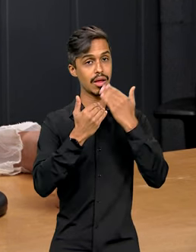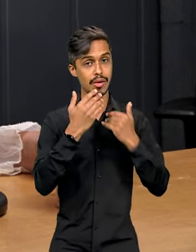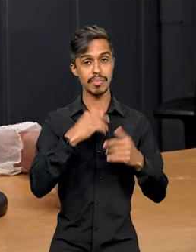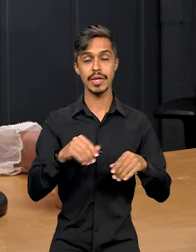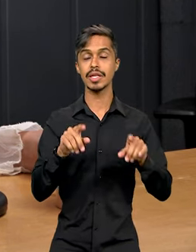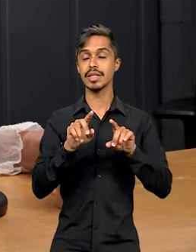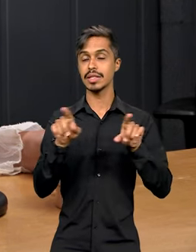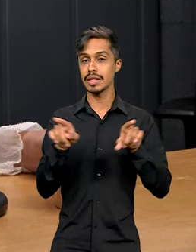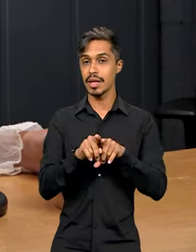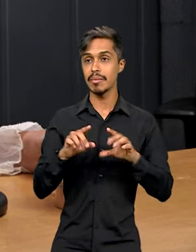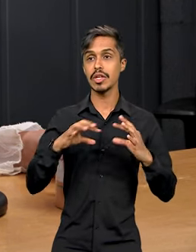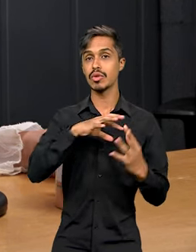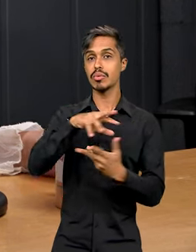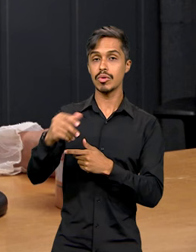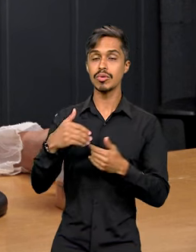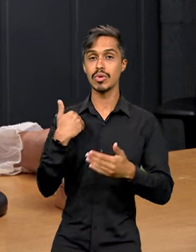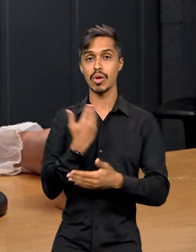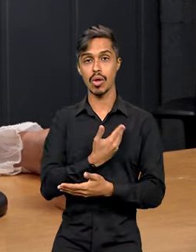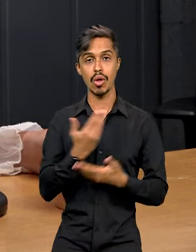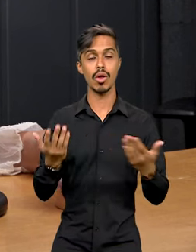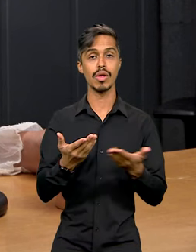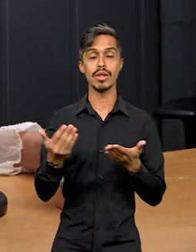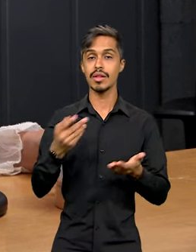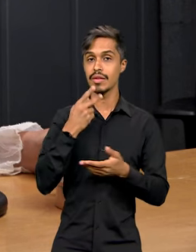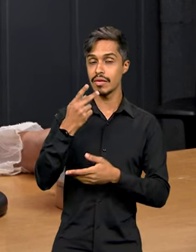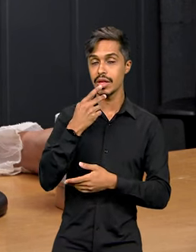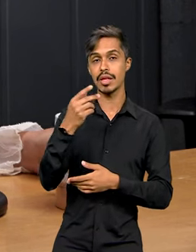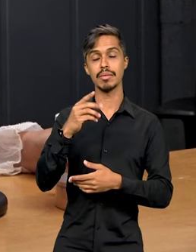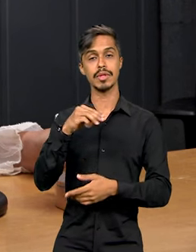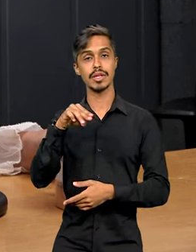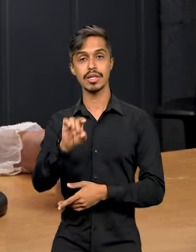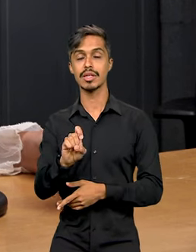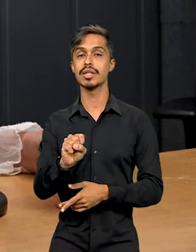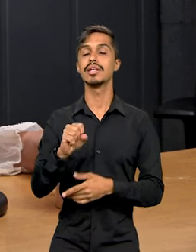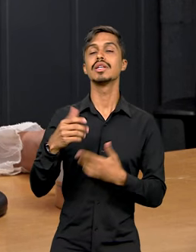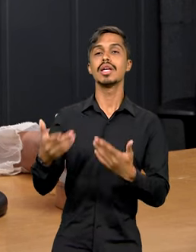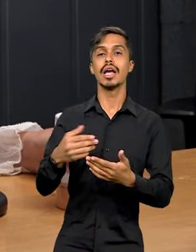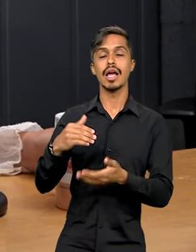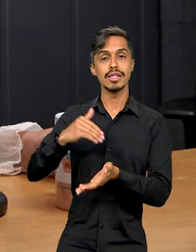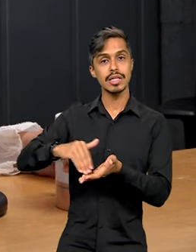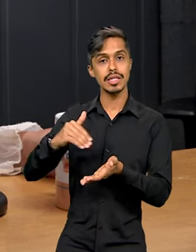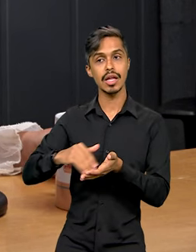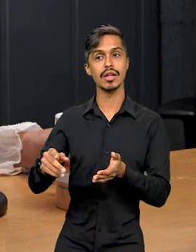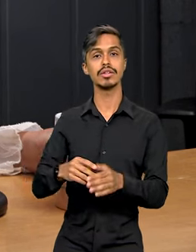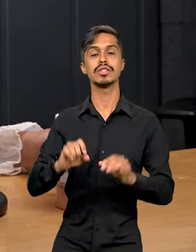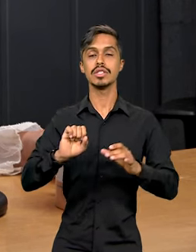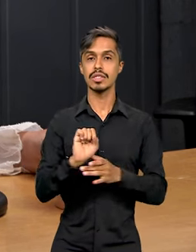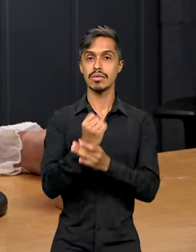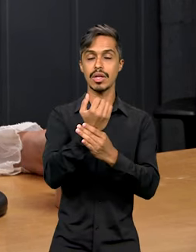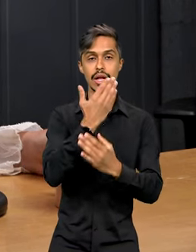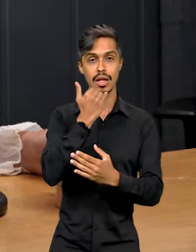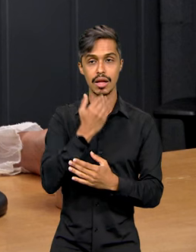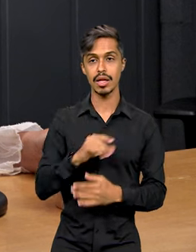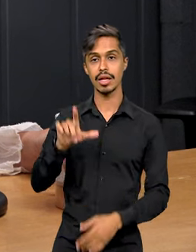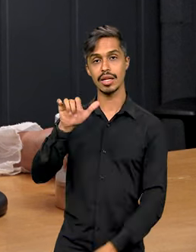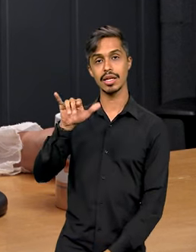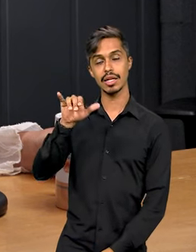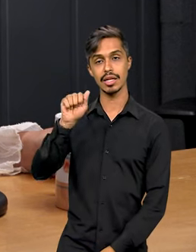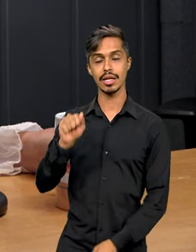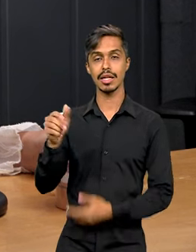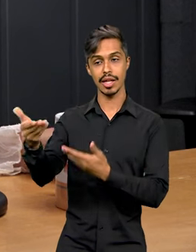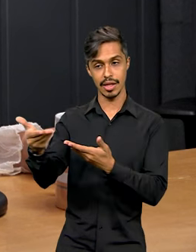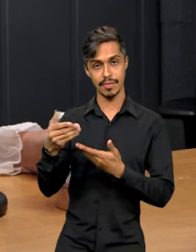e no mundo o falem DS recebe a secretária nacional de segurança alimentar e nutricional lilan